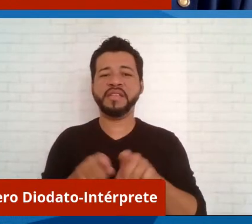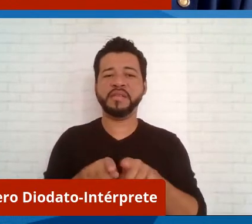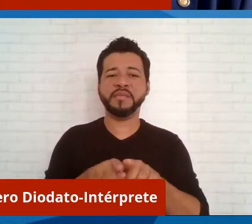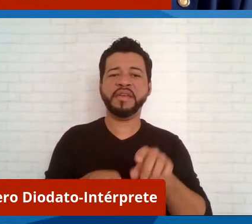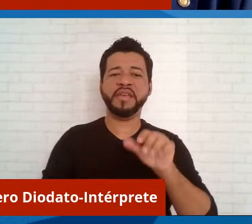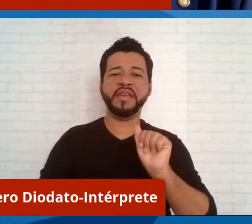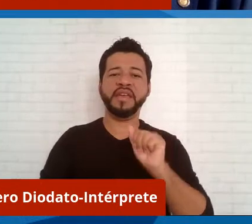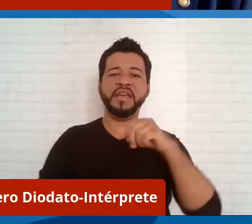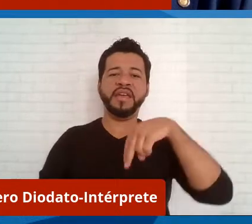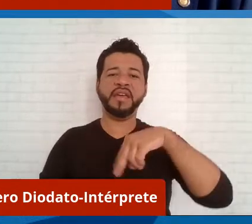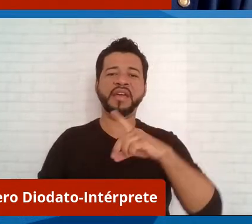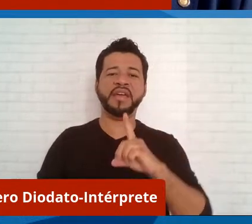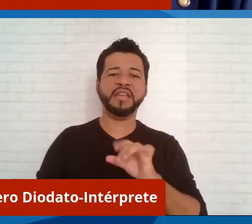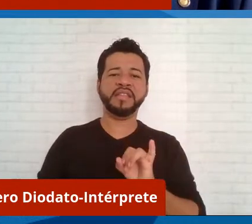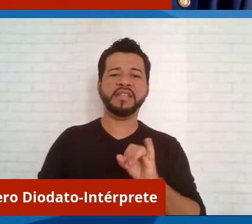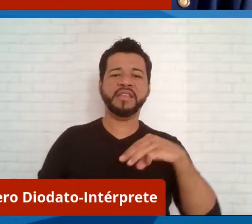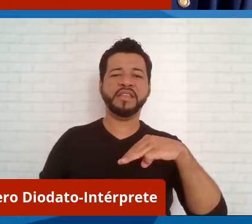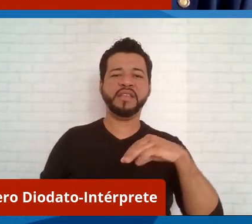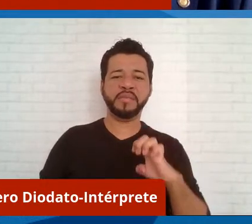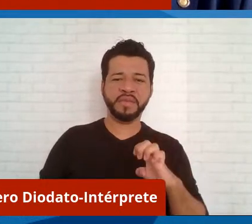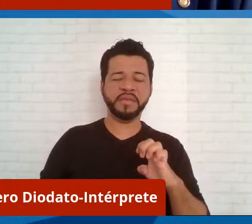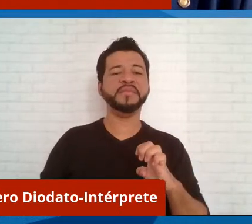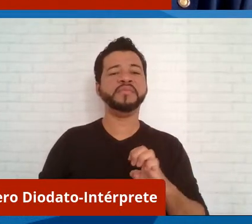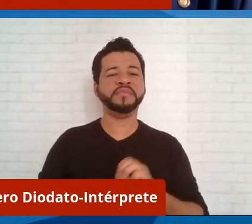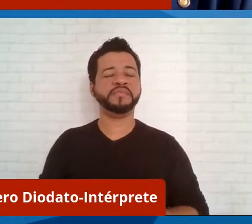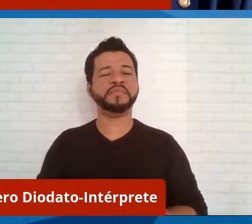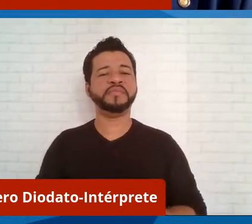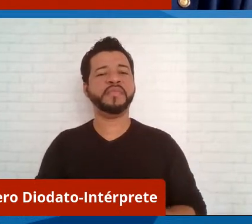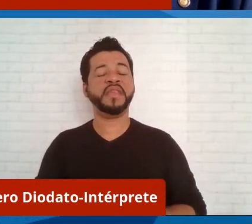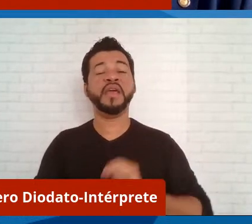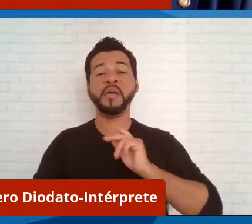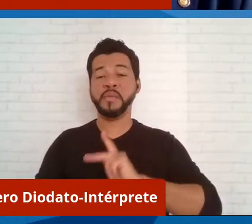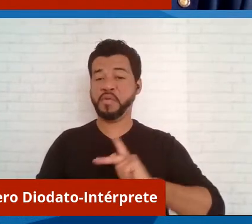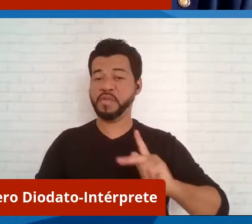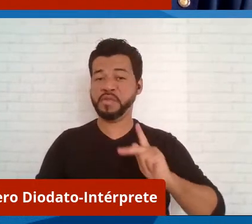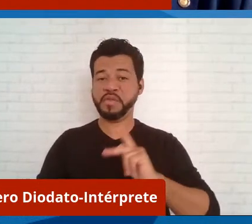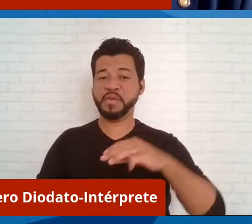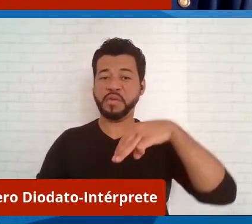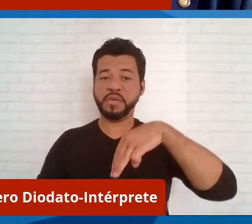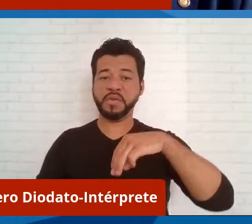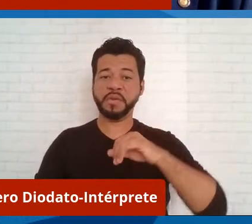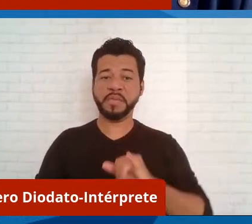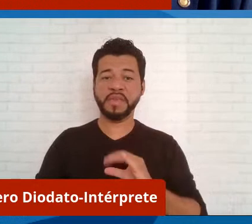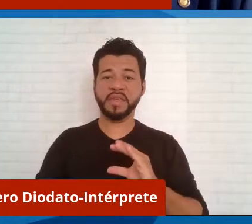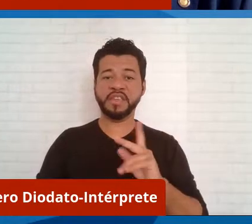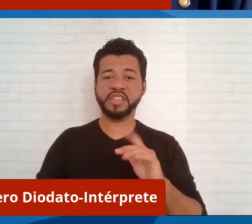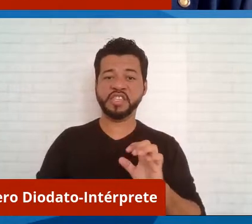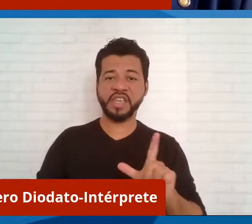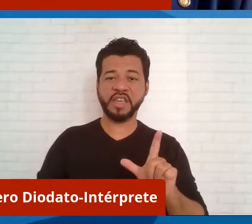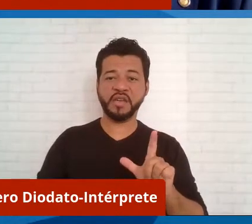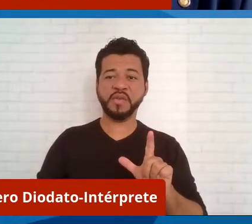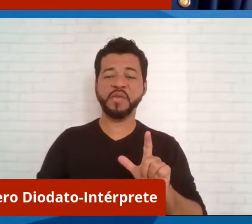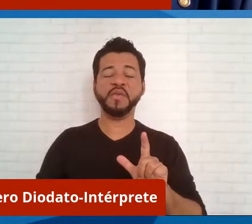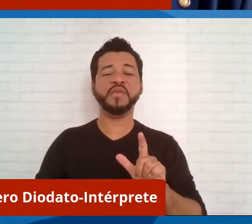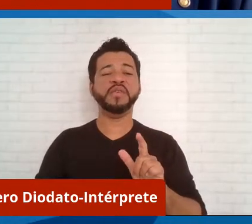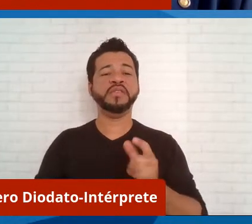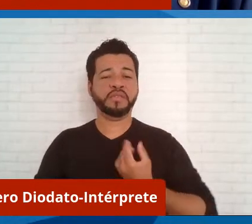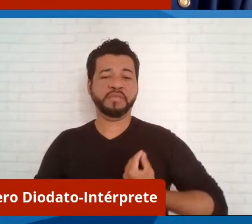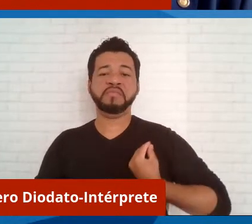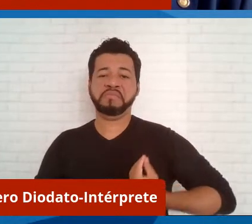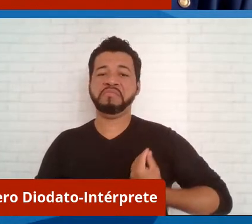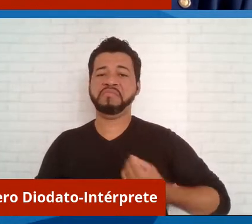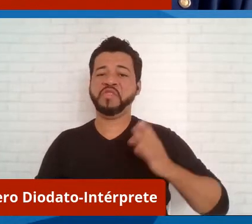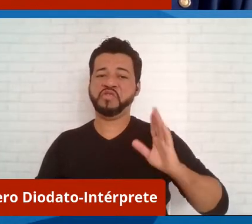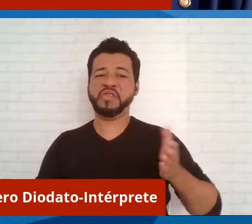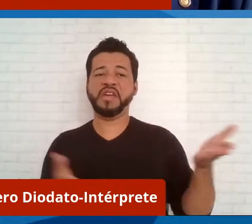me prolongar mais, o professor Michel Lovi já está aqui com a gente. Eu vou chamar a professora Maria Vieira, que a partir de